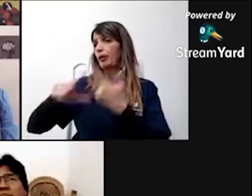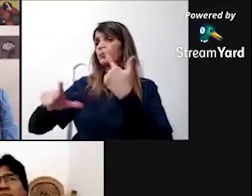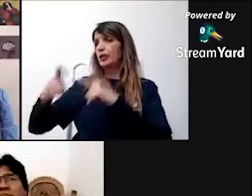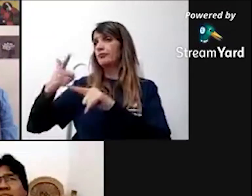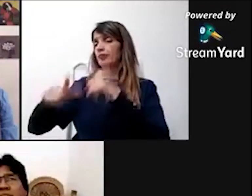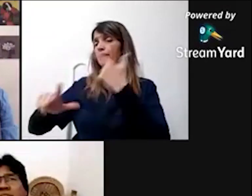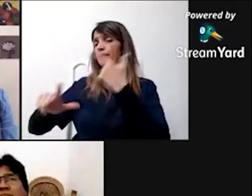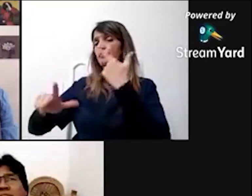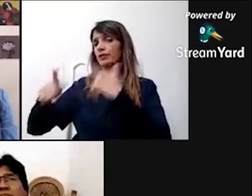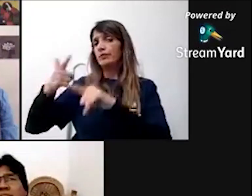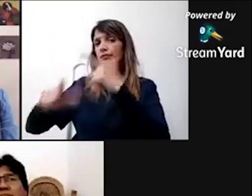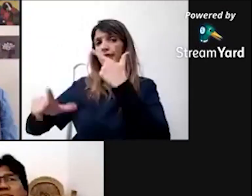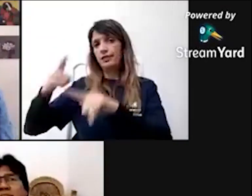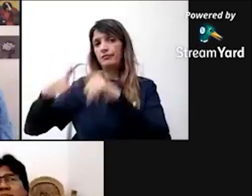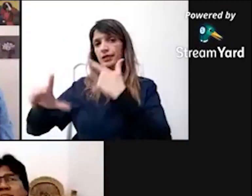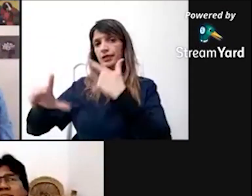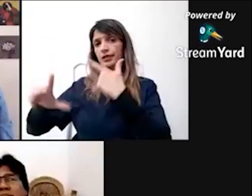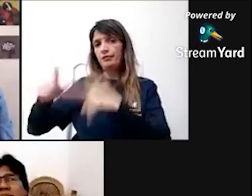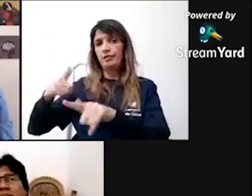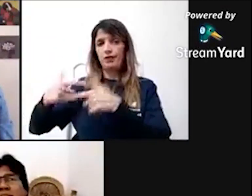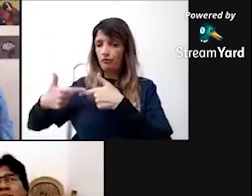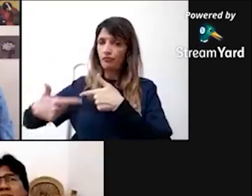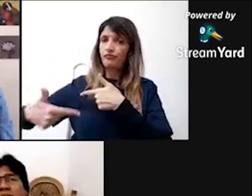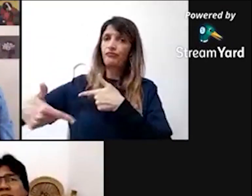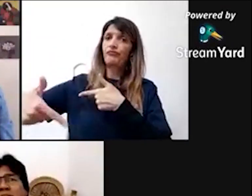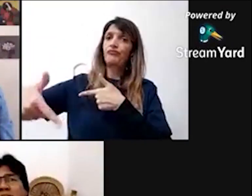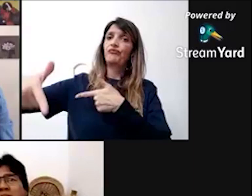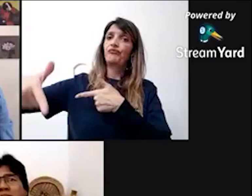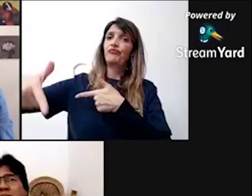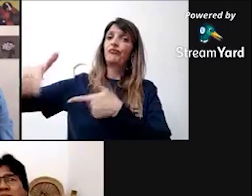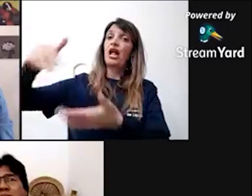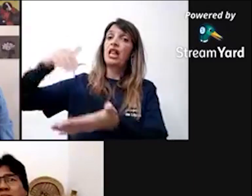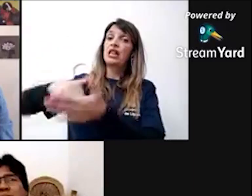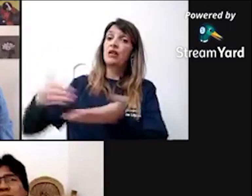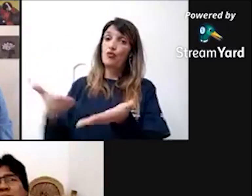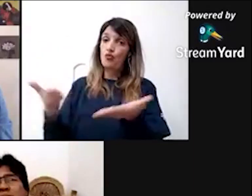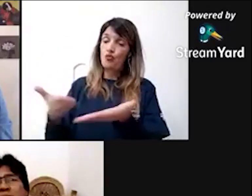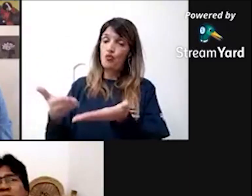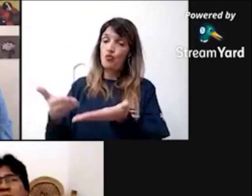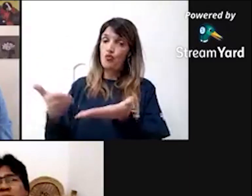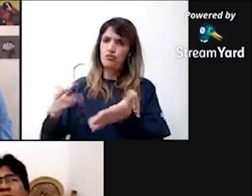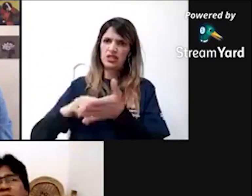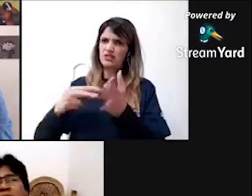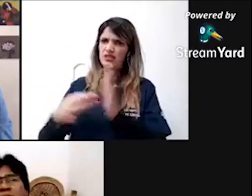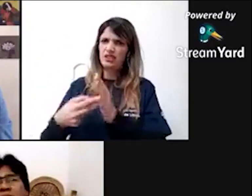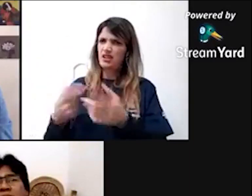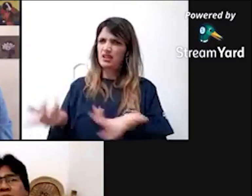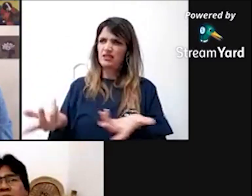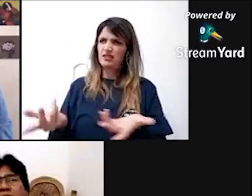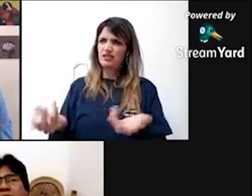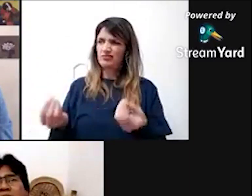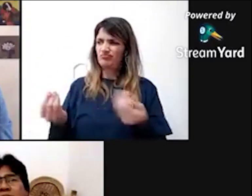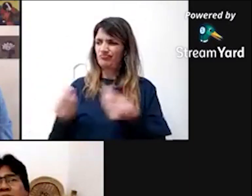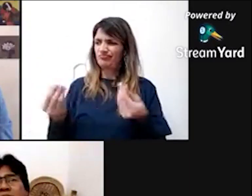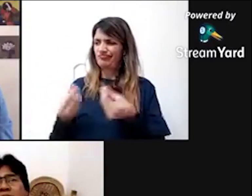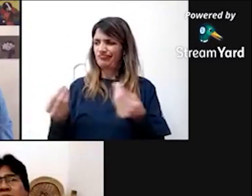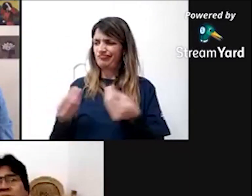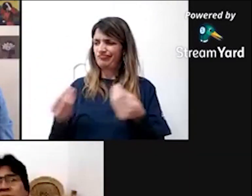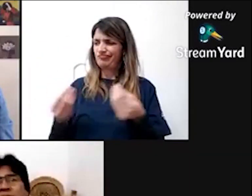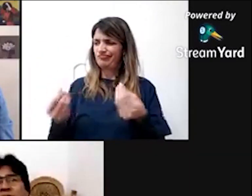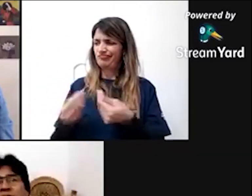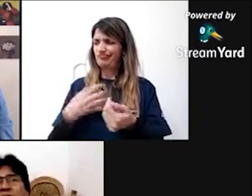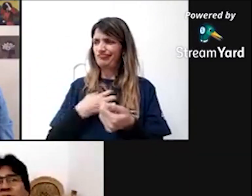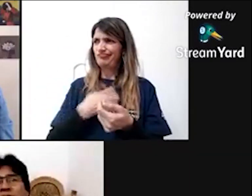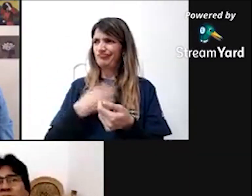tempo. E ela chegou até nós com esses significados esse modo de